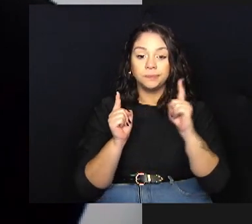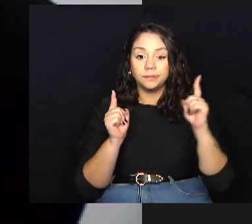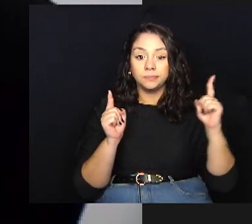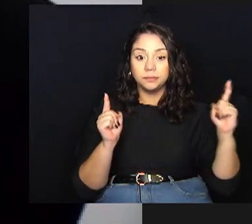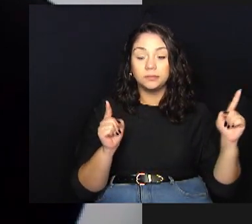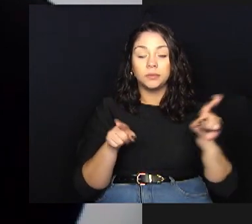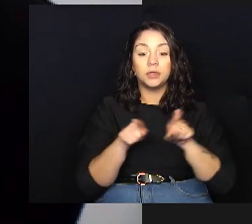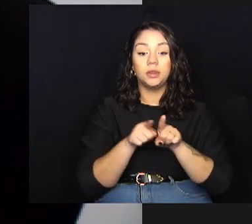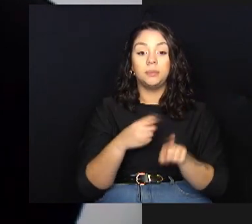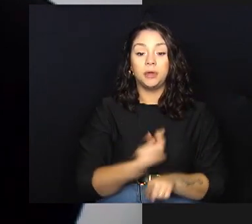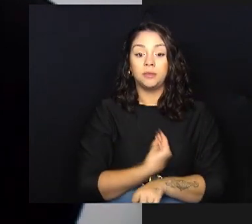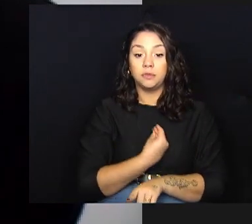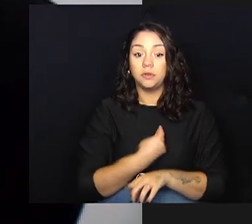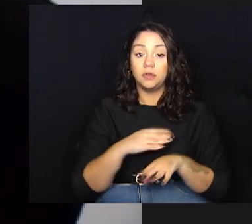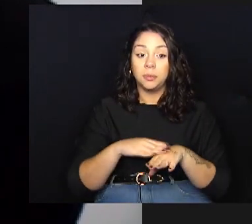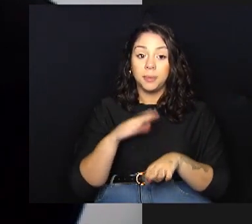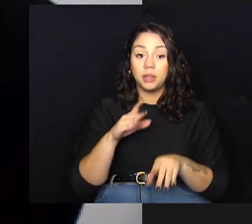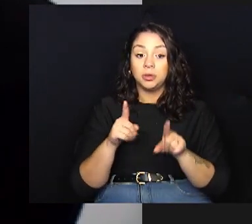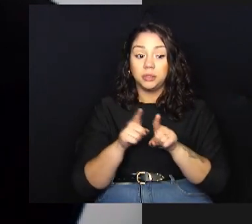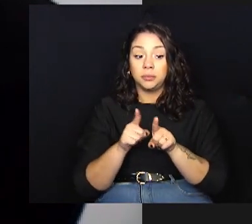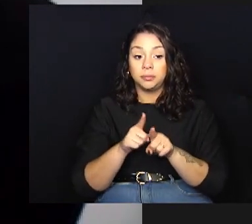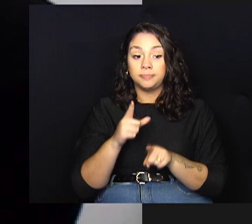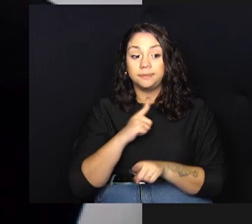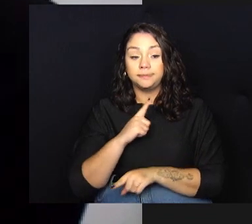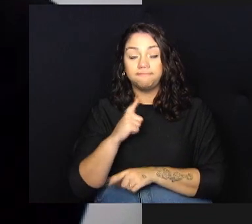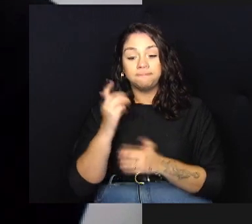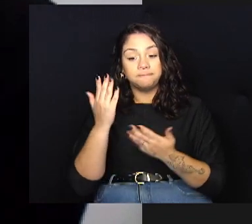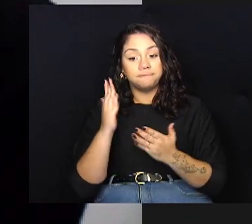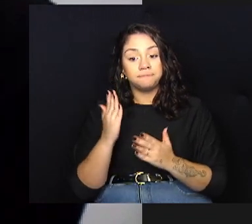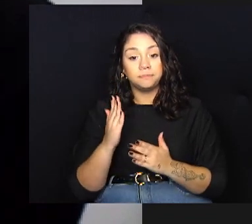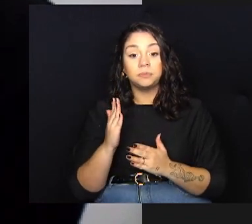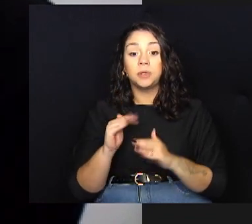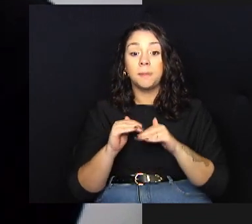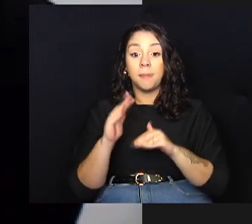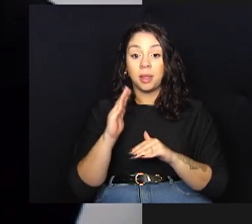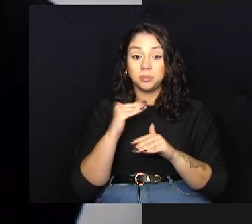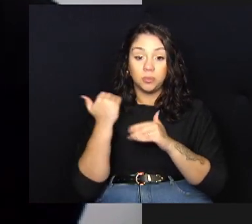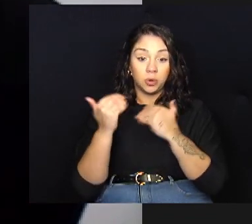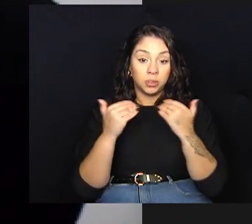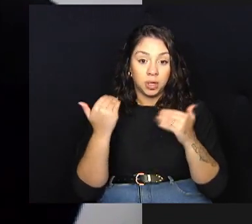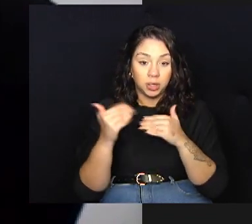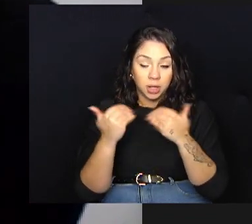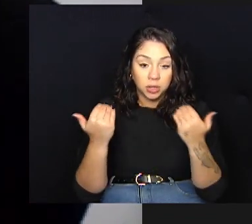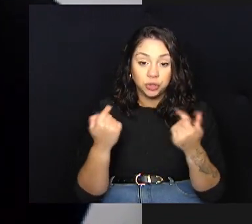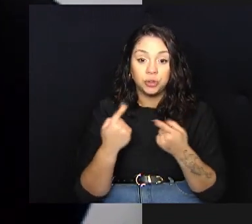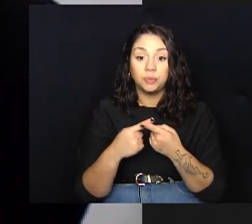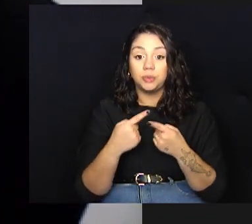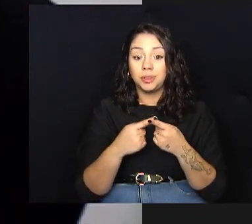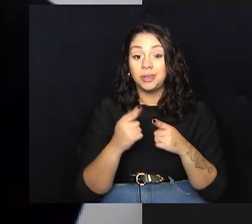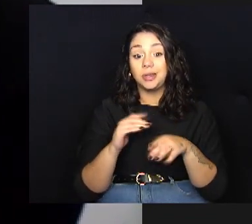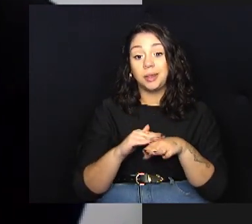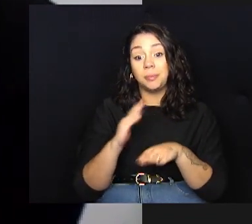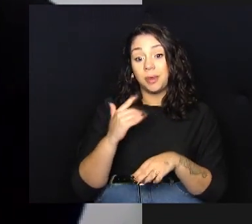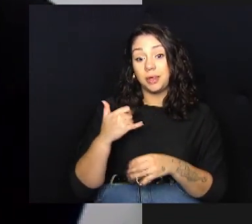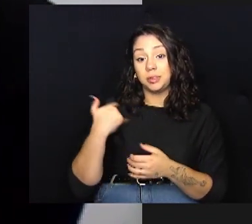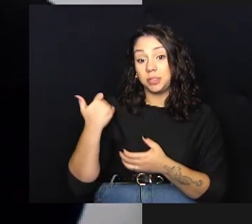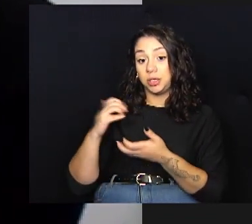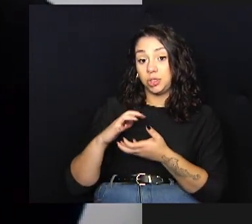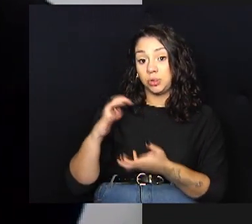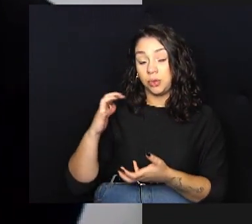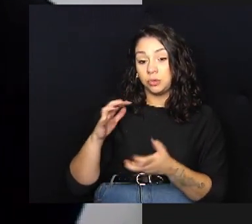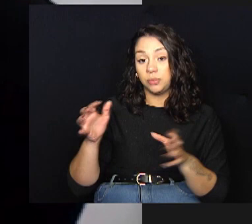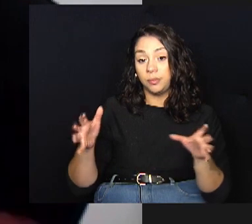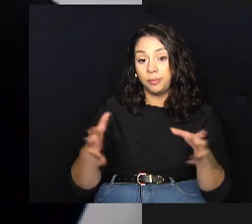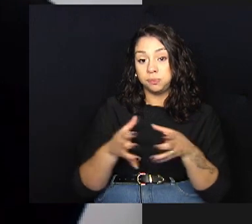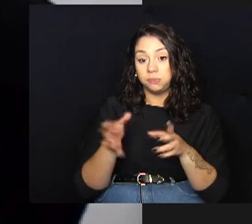mais também a gente tem uma certa tendência de aumento da mortalidade né porque a gente tem mais idosos compondo aí